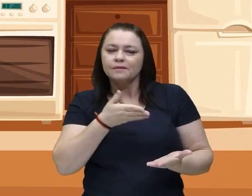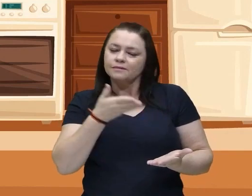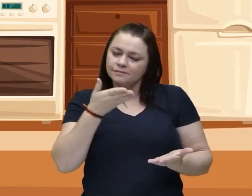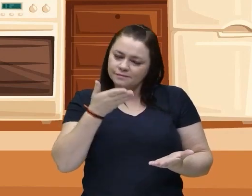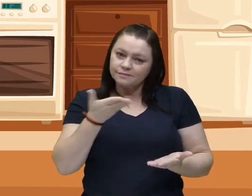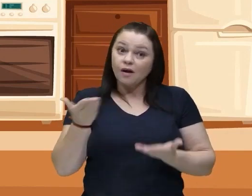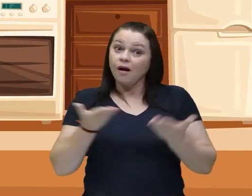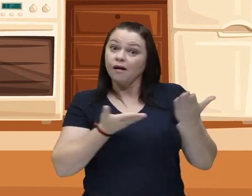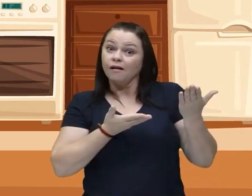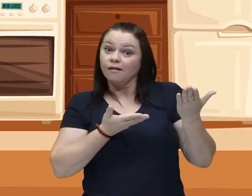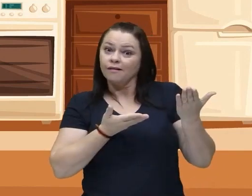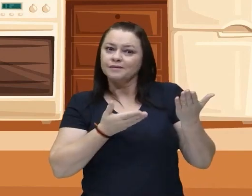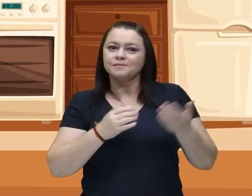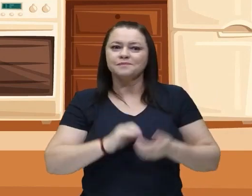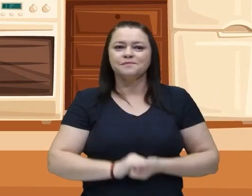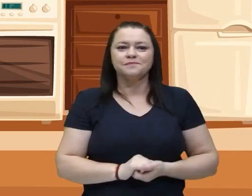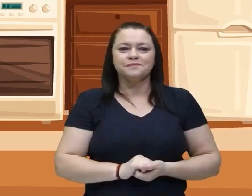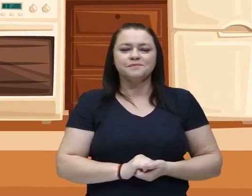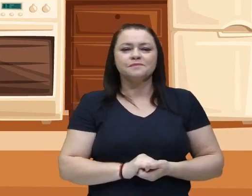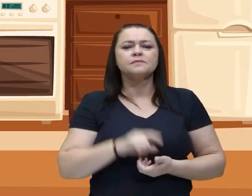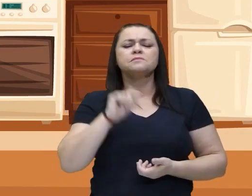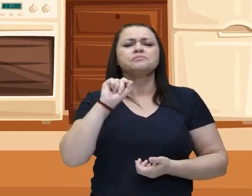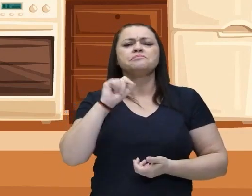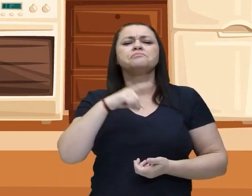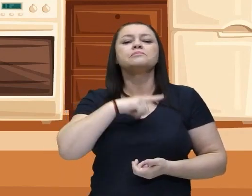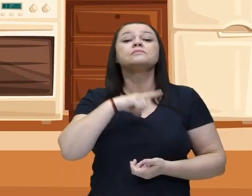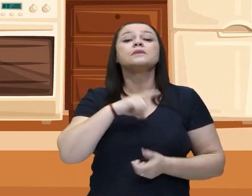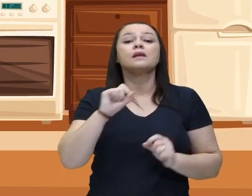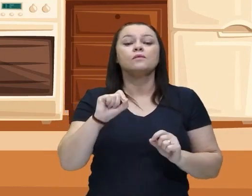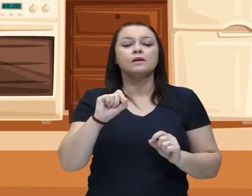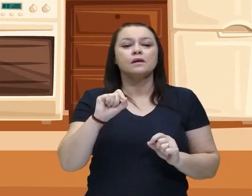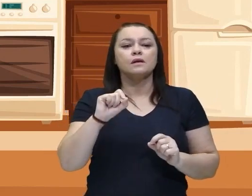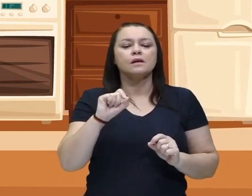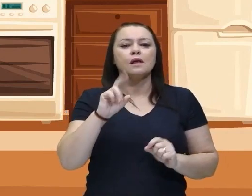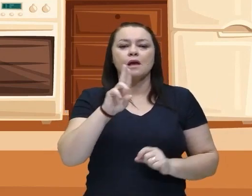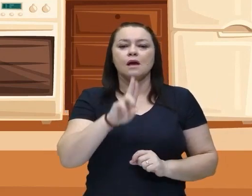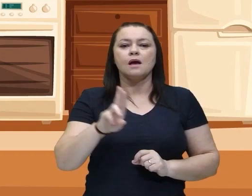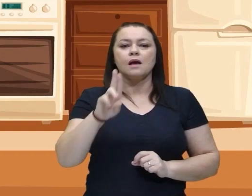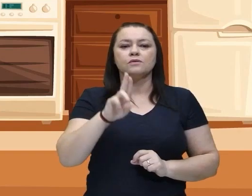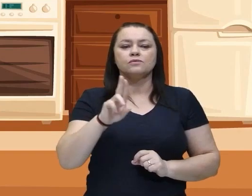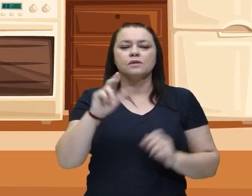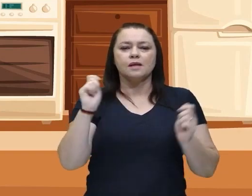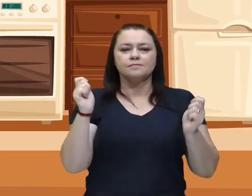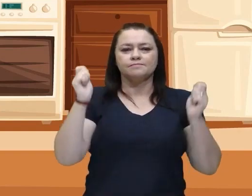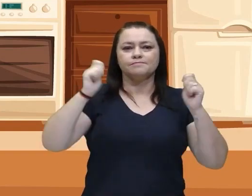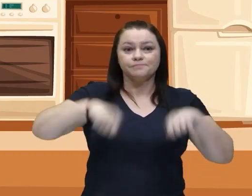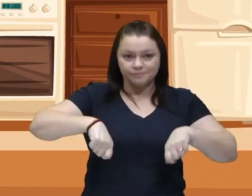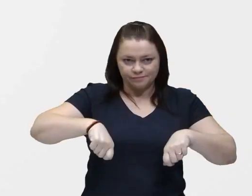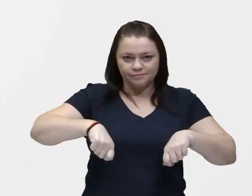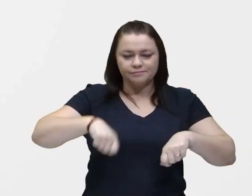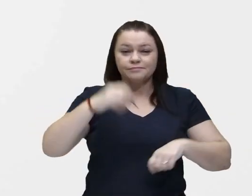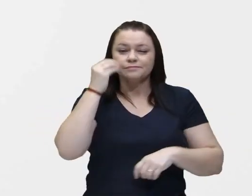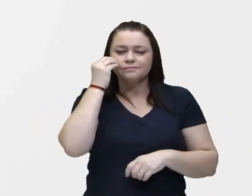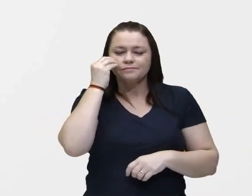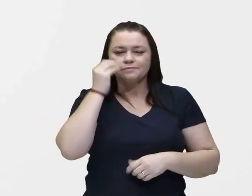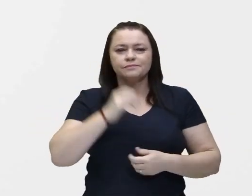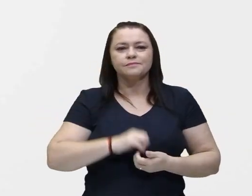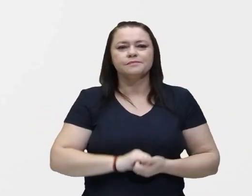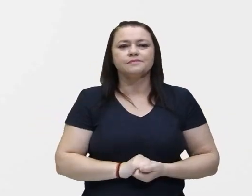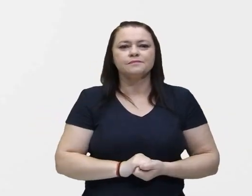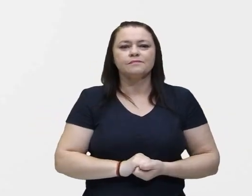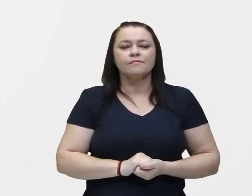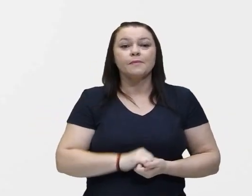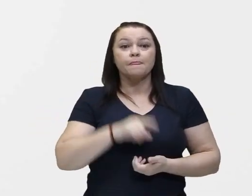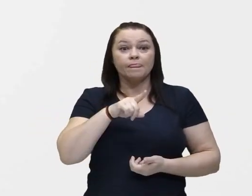aqui a garrafa. Então, o que a garrafa tem? Na garrafa nós temos as unidades de quê? Capacidade. De olho na tela. E aí